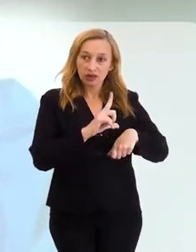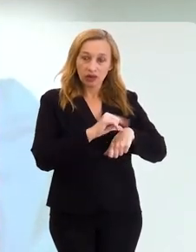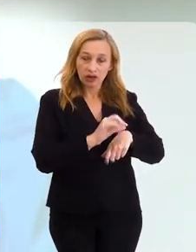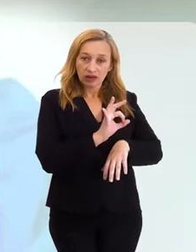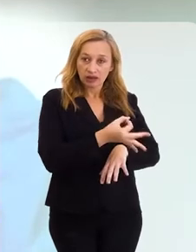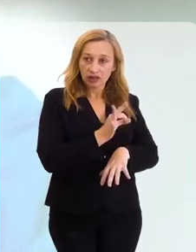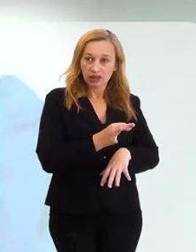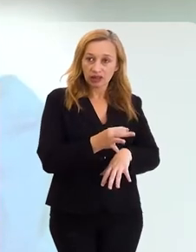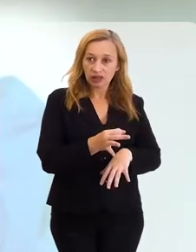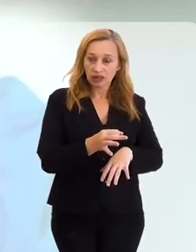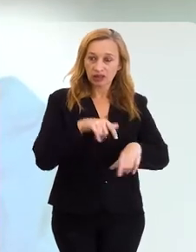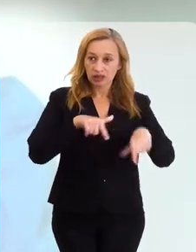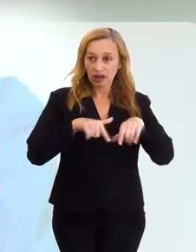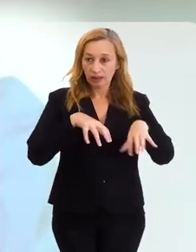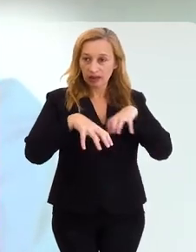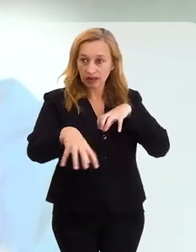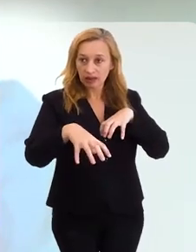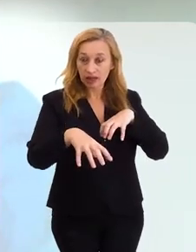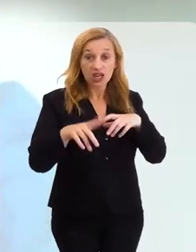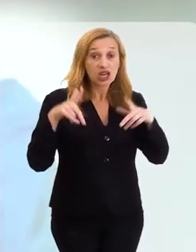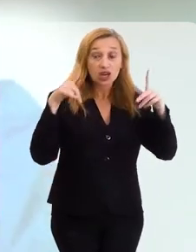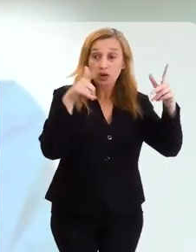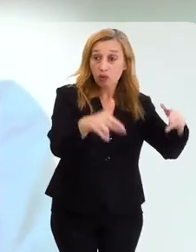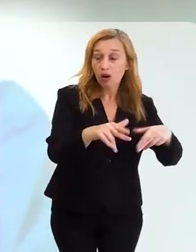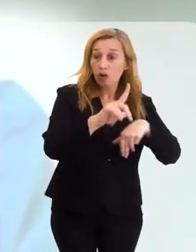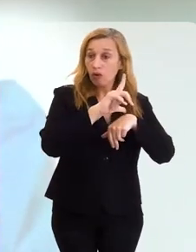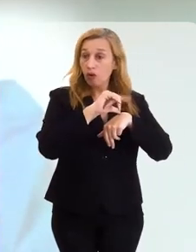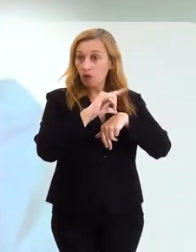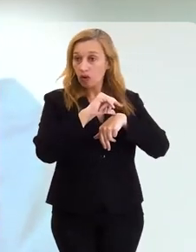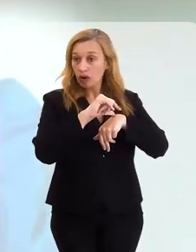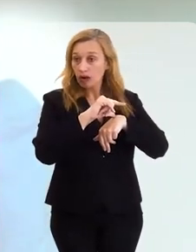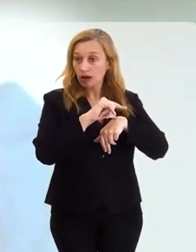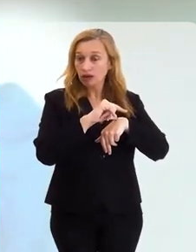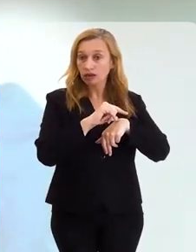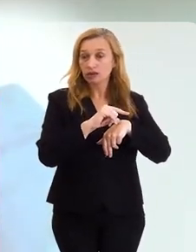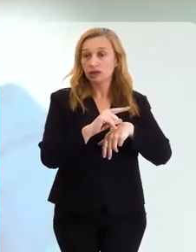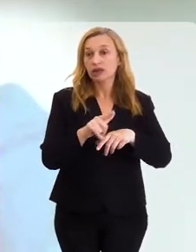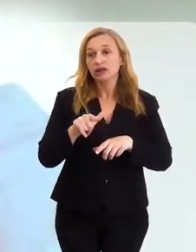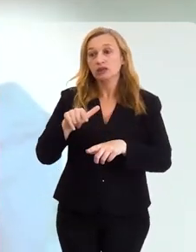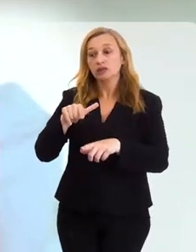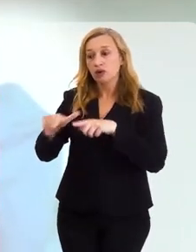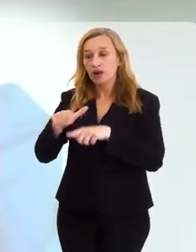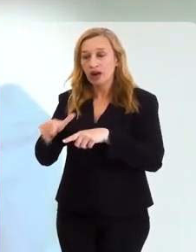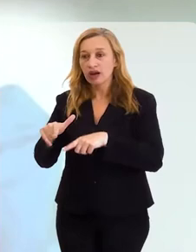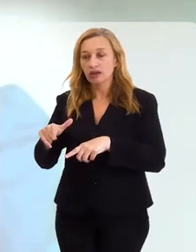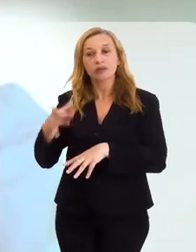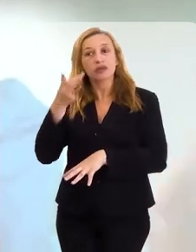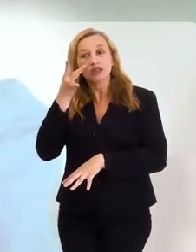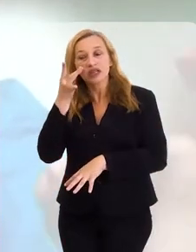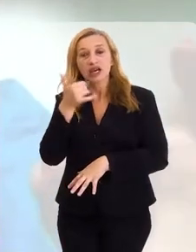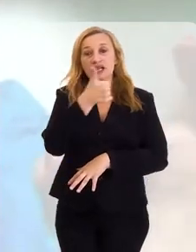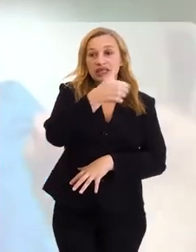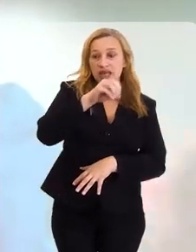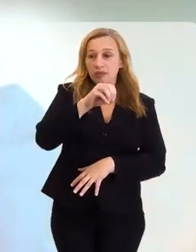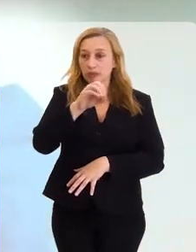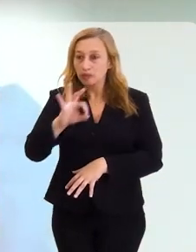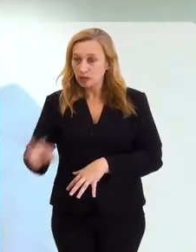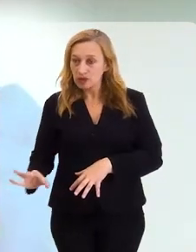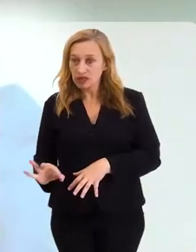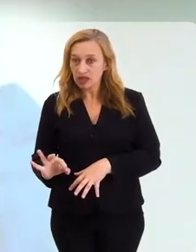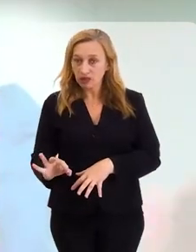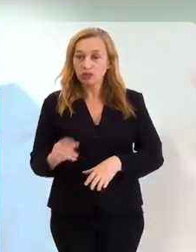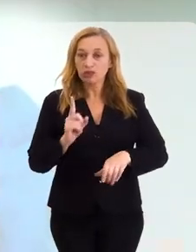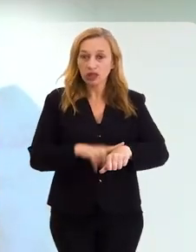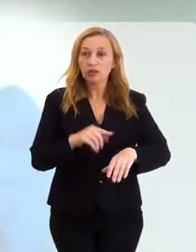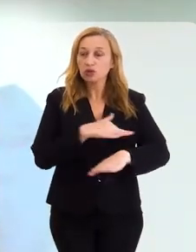que é colocando o teletrabalho nos mesmos horários que o trabalho presencial, quer dizer, em que 100%